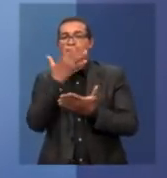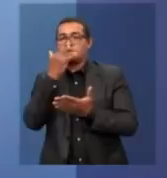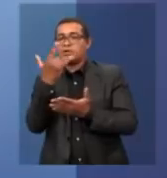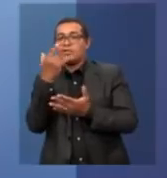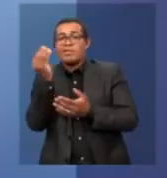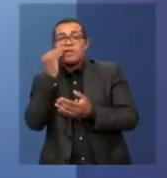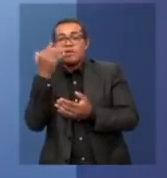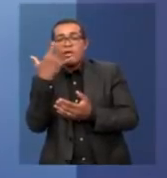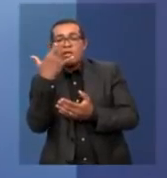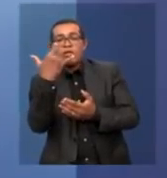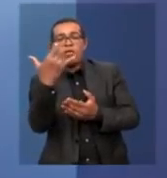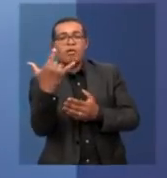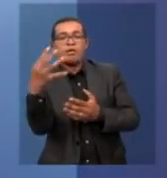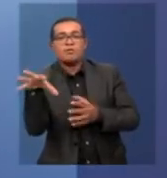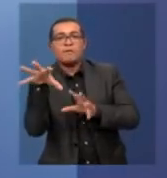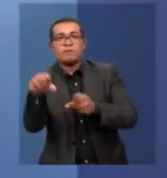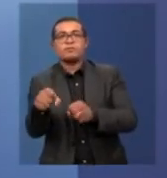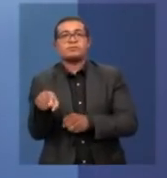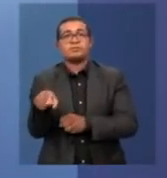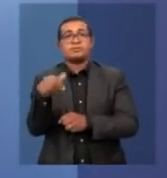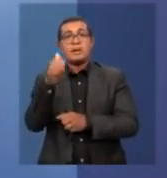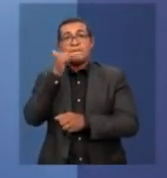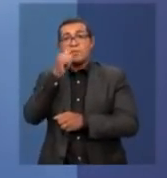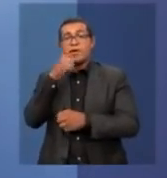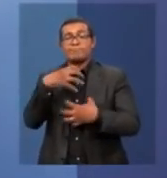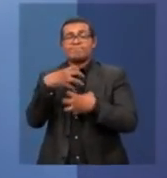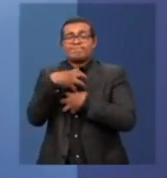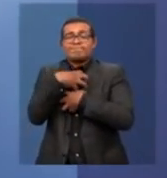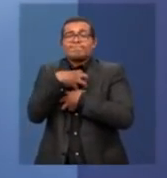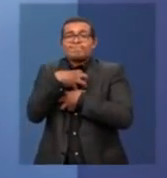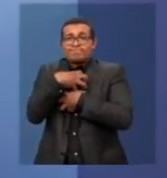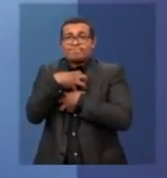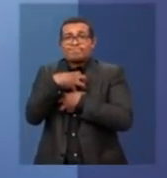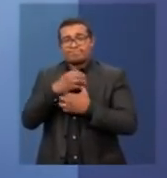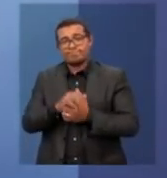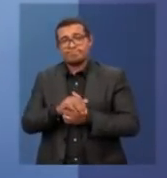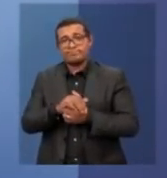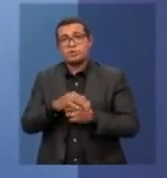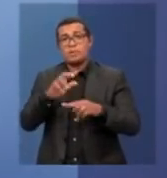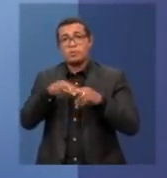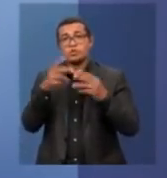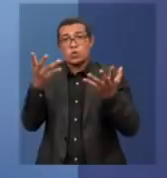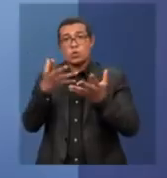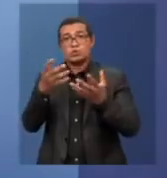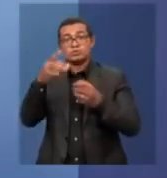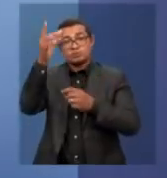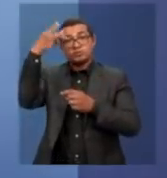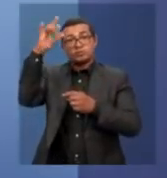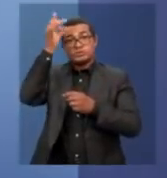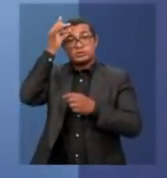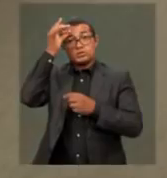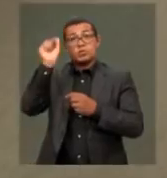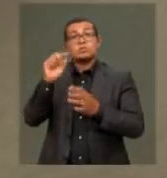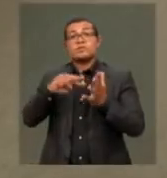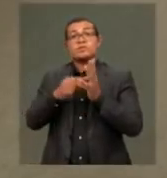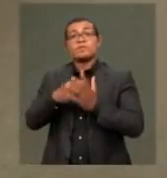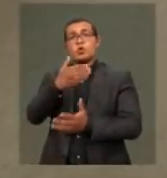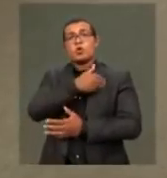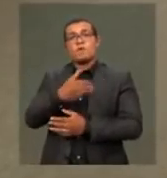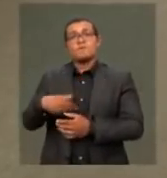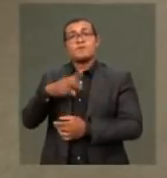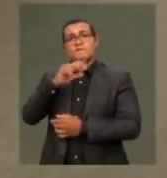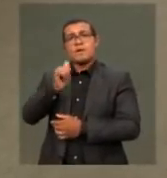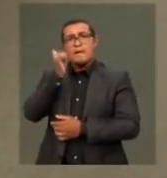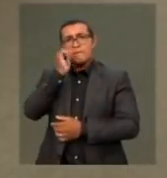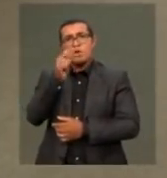família e as mulheres sofrem com isso o tanto que eu quero dizer é o estado do espírito santo o nosso governo vai cuidar de você